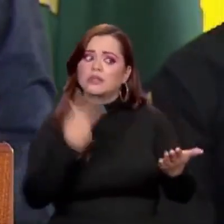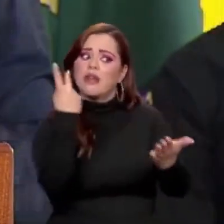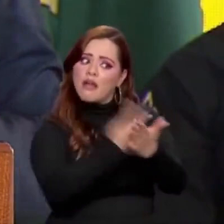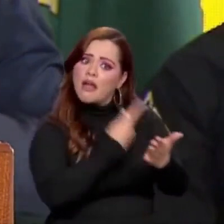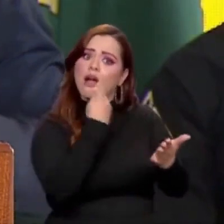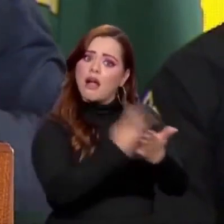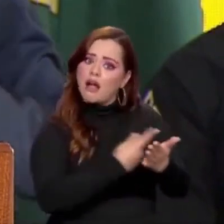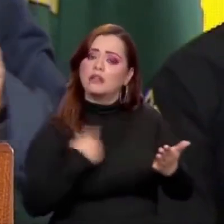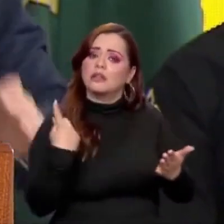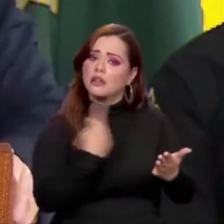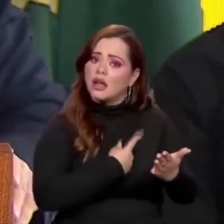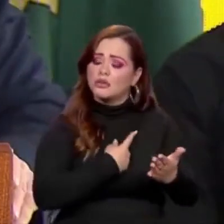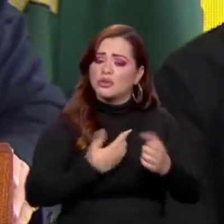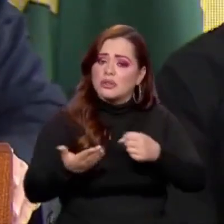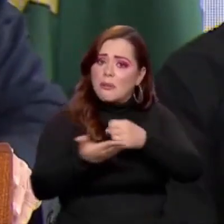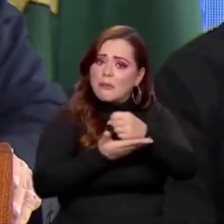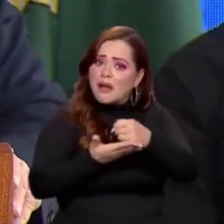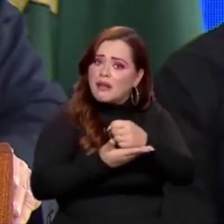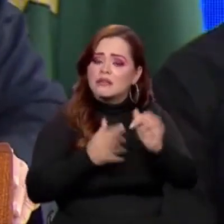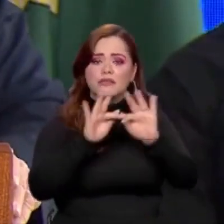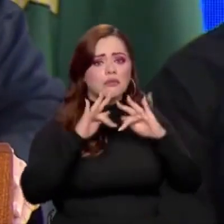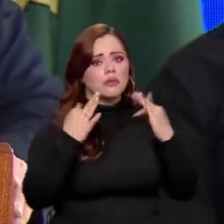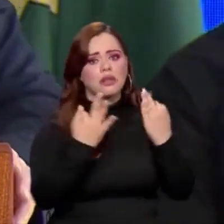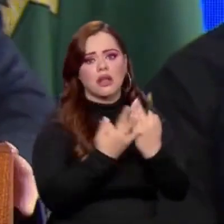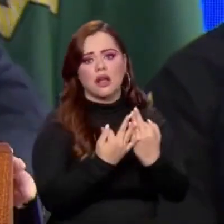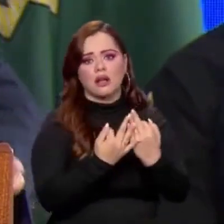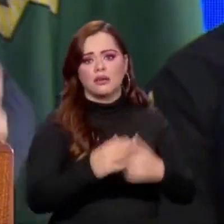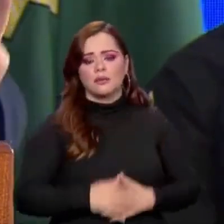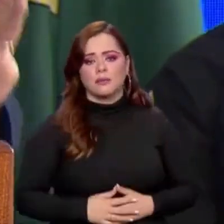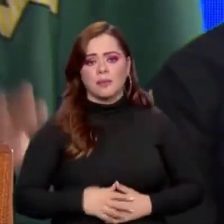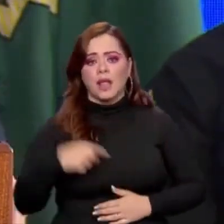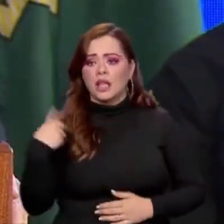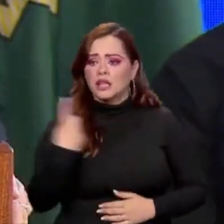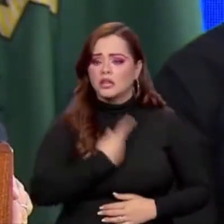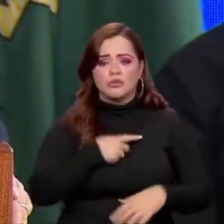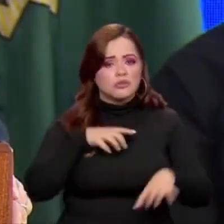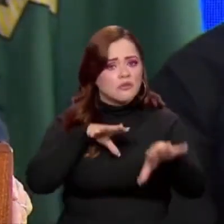na nossa estrutura familiar, na nossa formação.